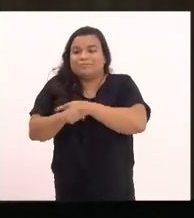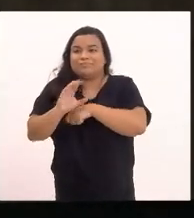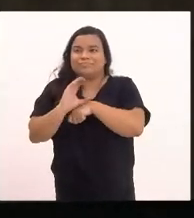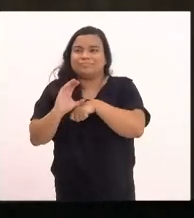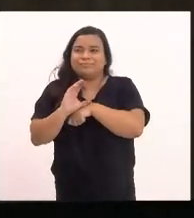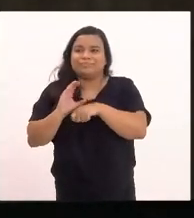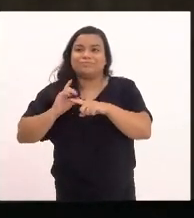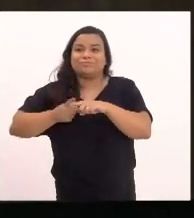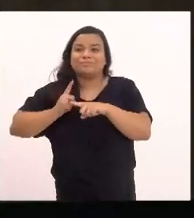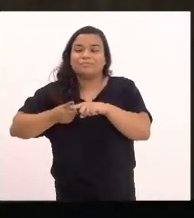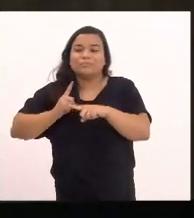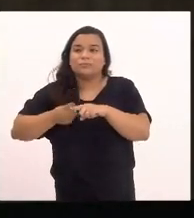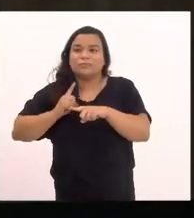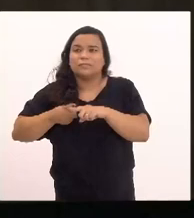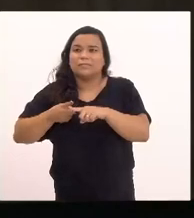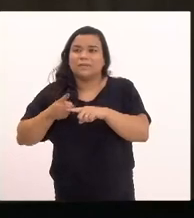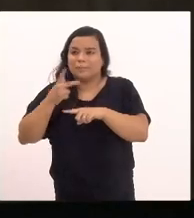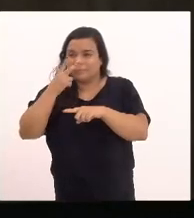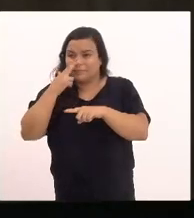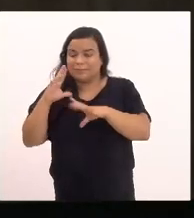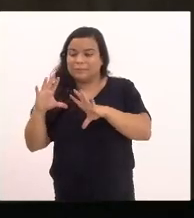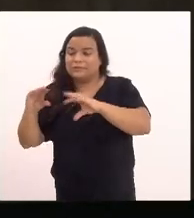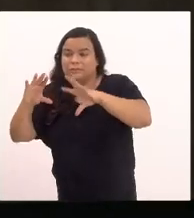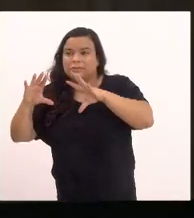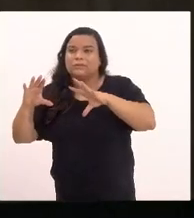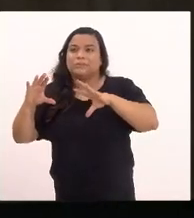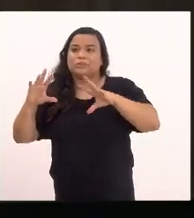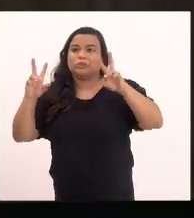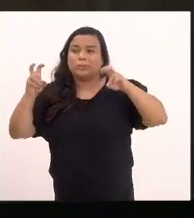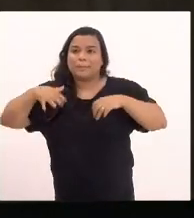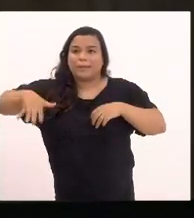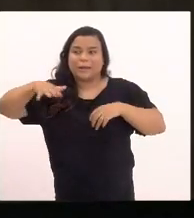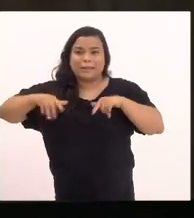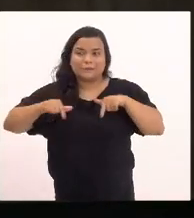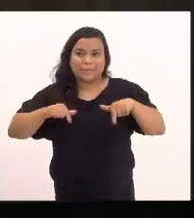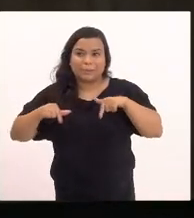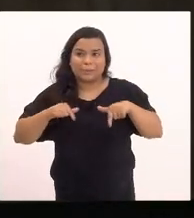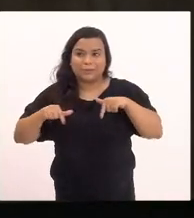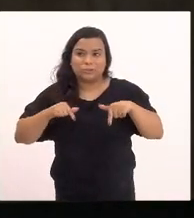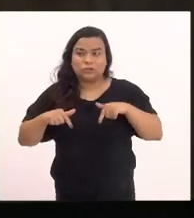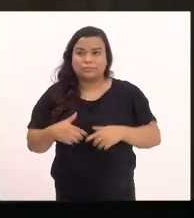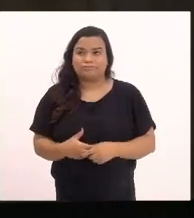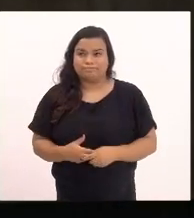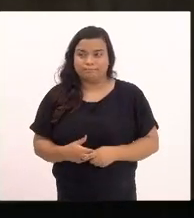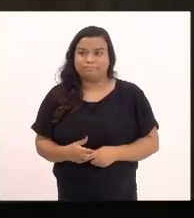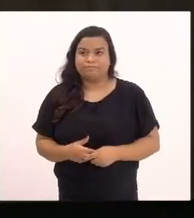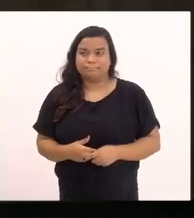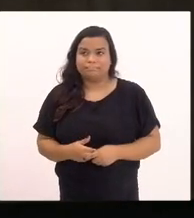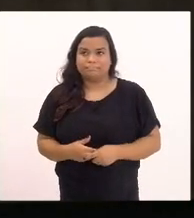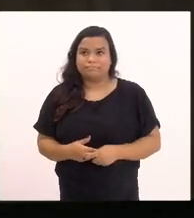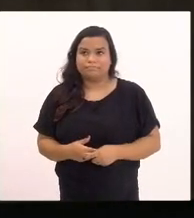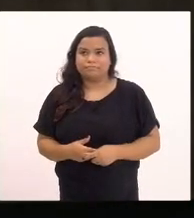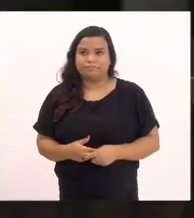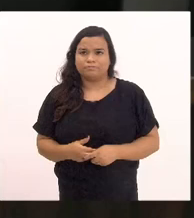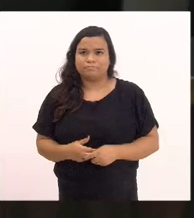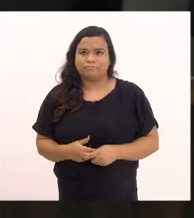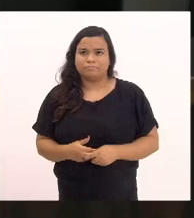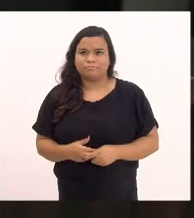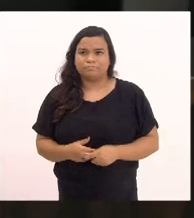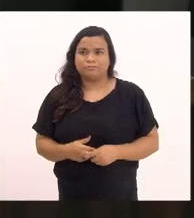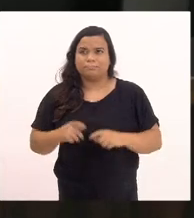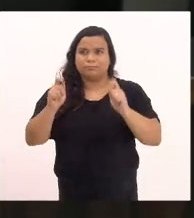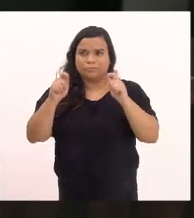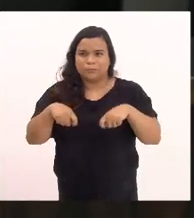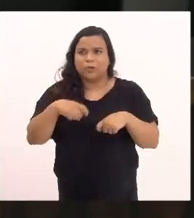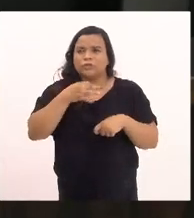estaria invadindo competência trabalhista. Então, por que, que Vossa Excelência não dá... Eu faço Vossa Excelência parecer favorável